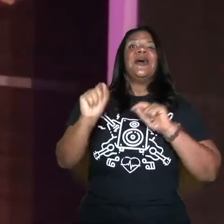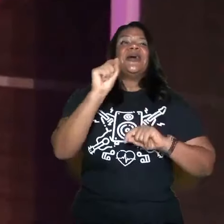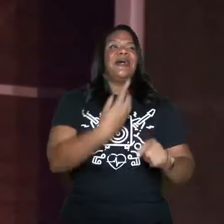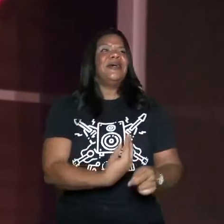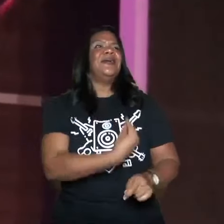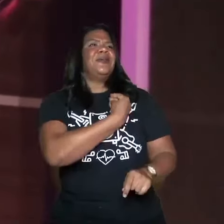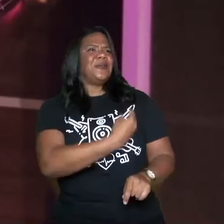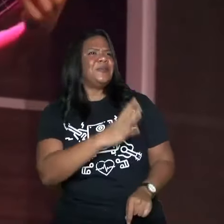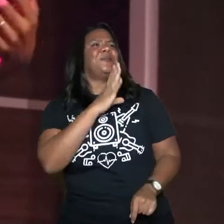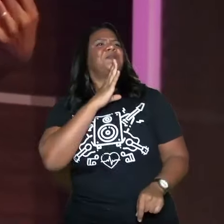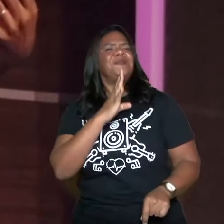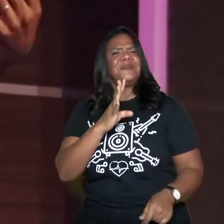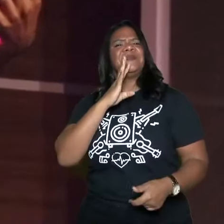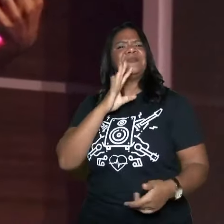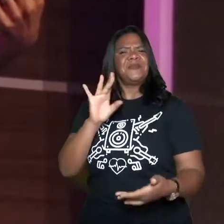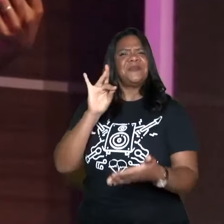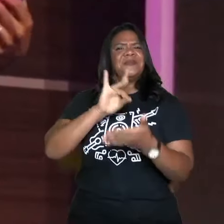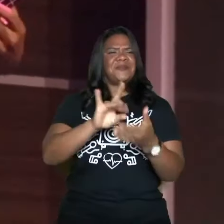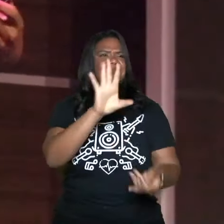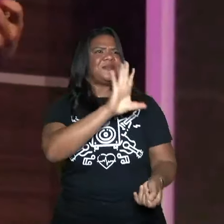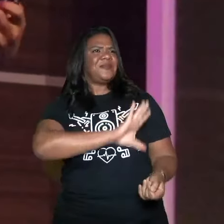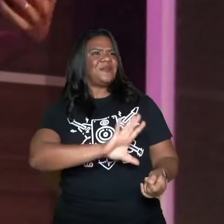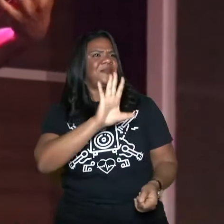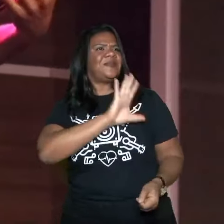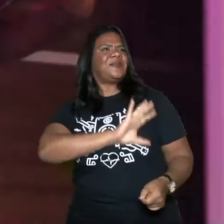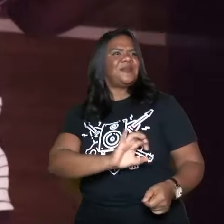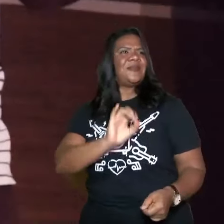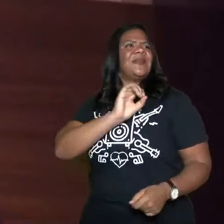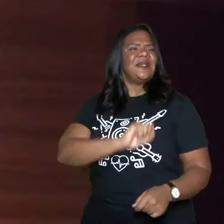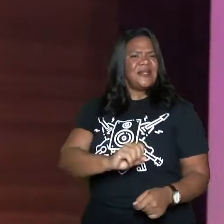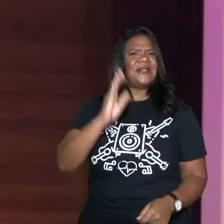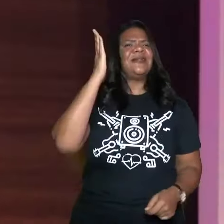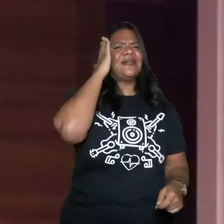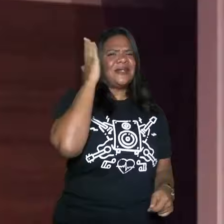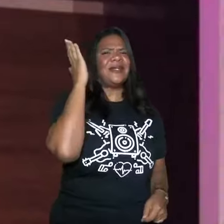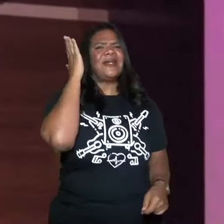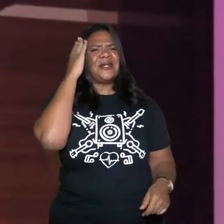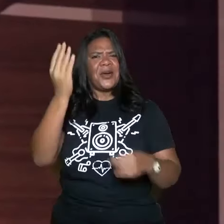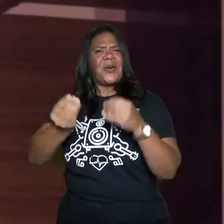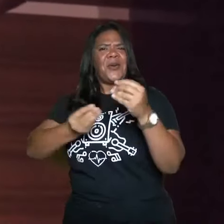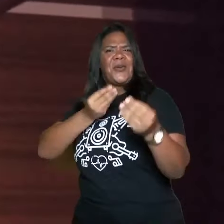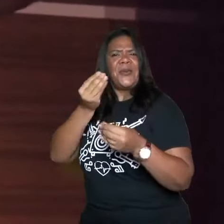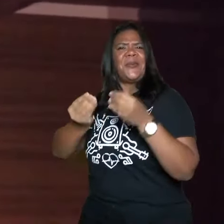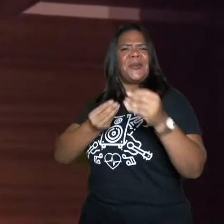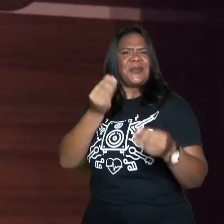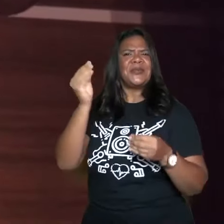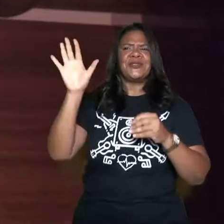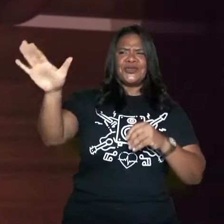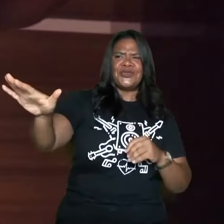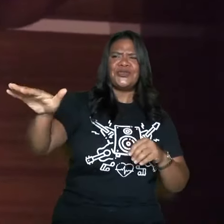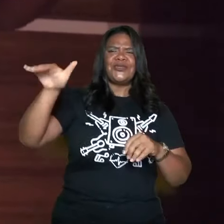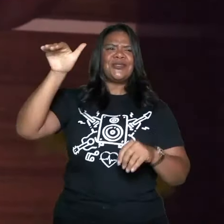conhece por dentro é meu Senhor. Acima, acima de todas as coisas te amarei,